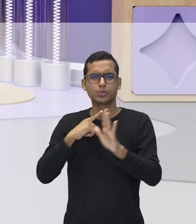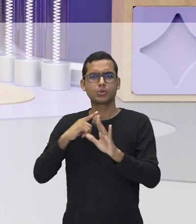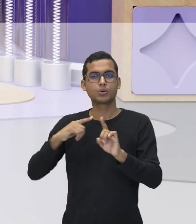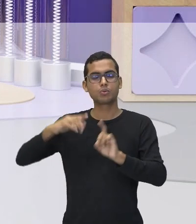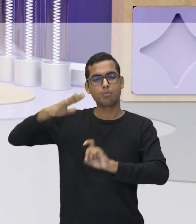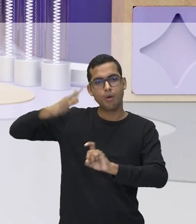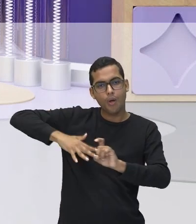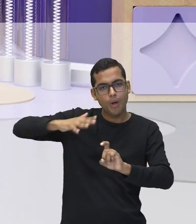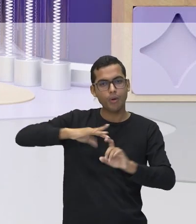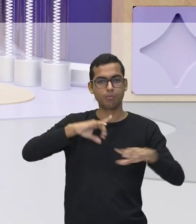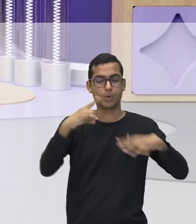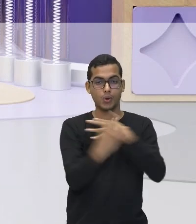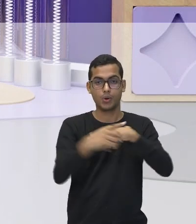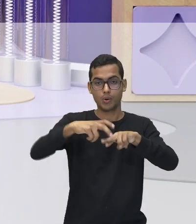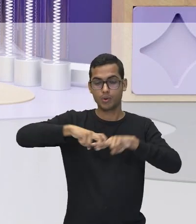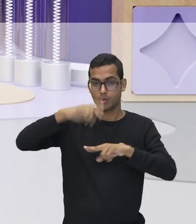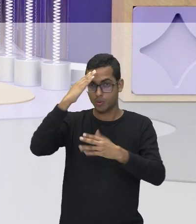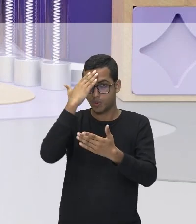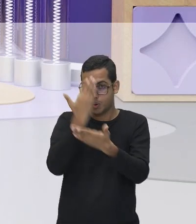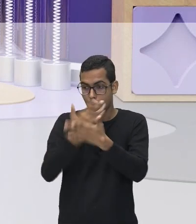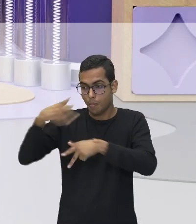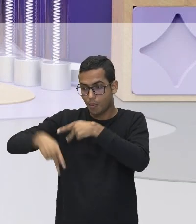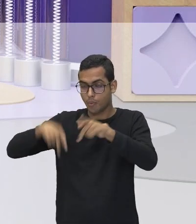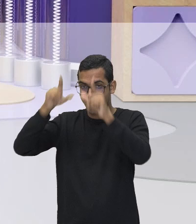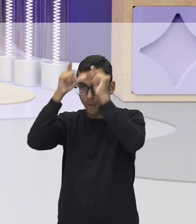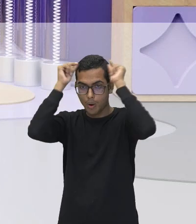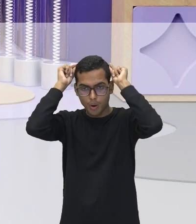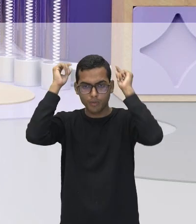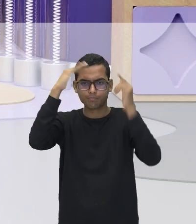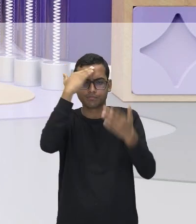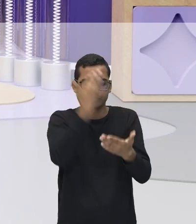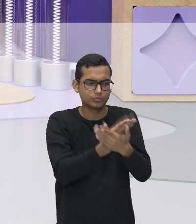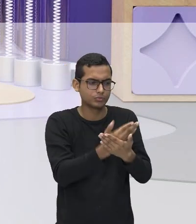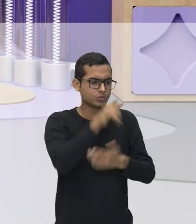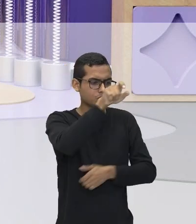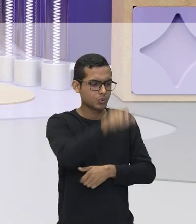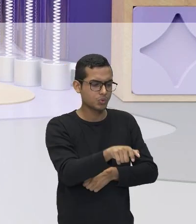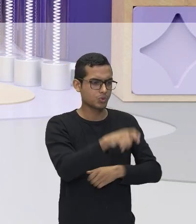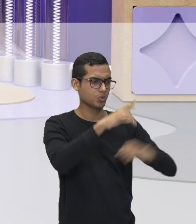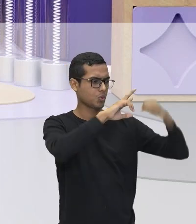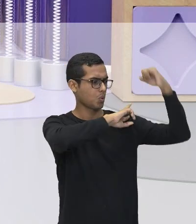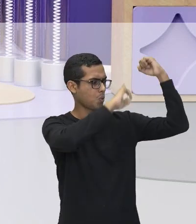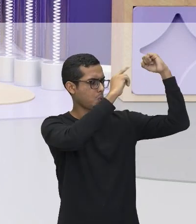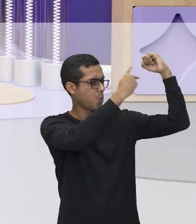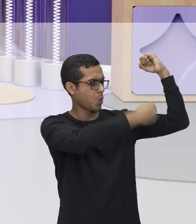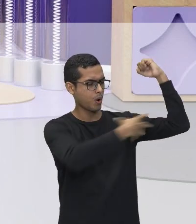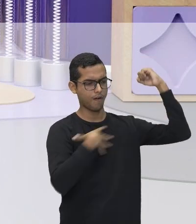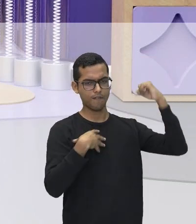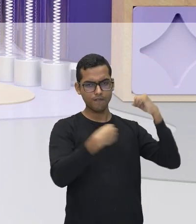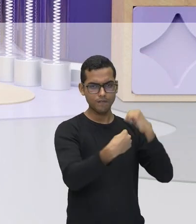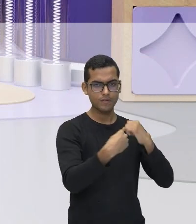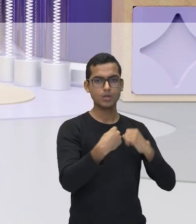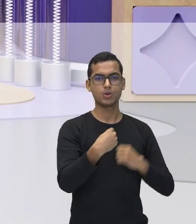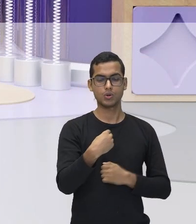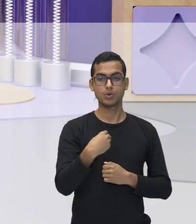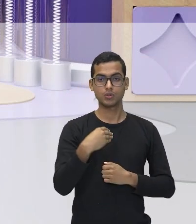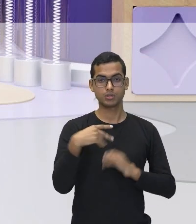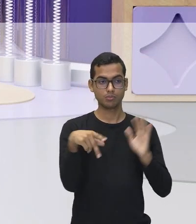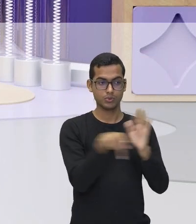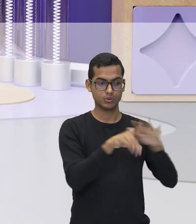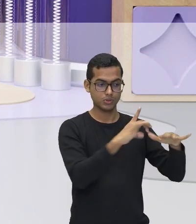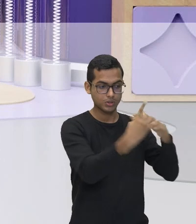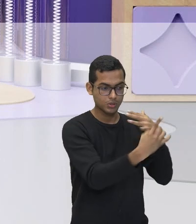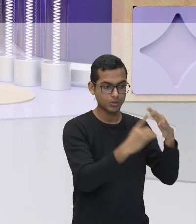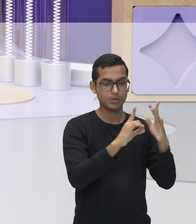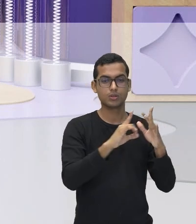mitos. Os gregos acreditavam que ele era o filho dos deuses com seres humanos. Vamos ver o próximo tipo de